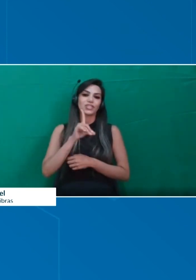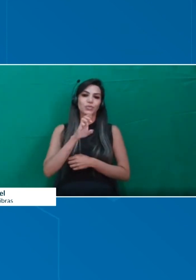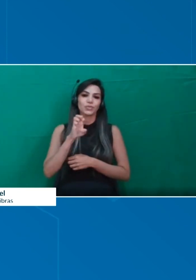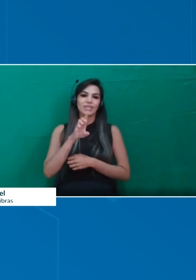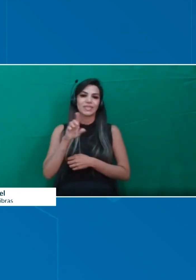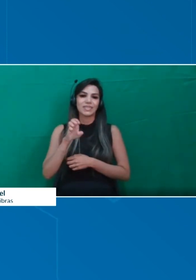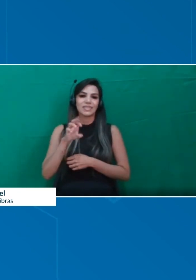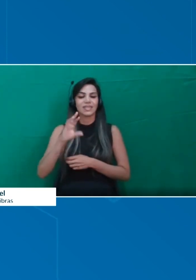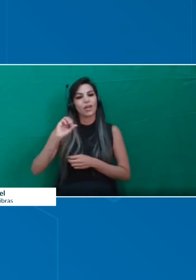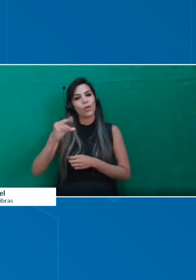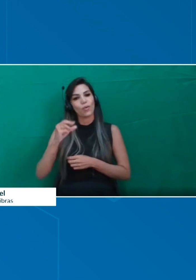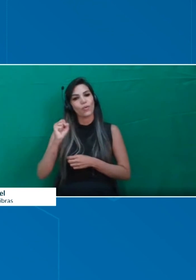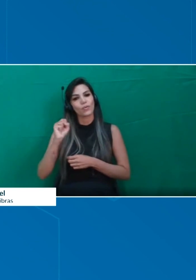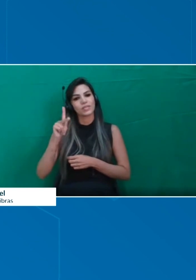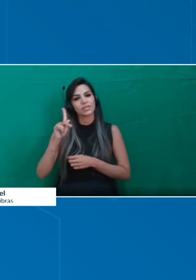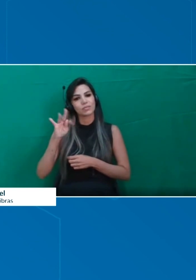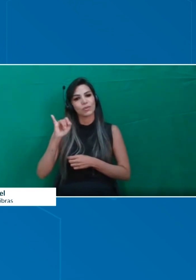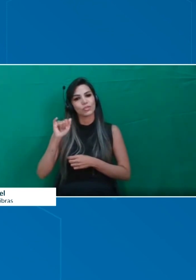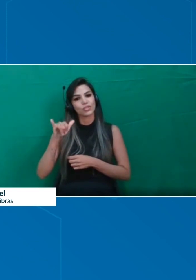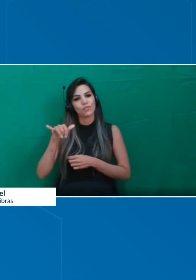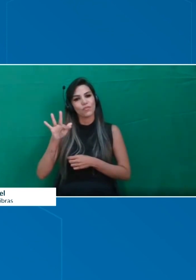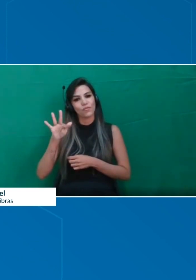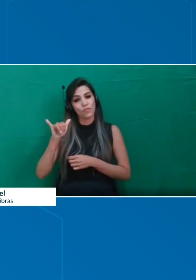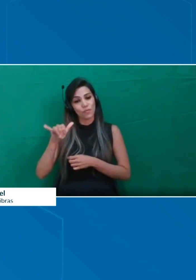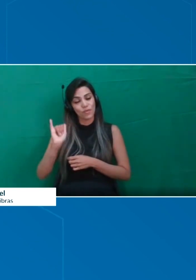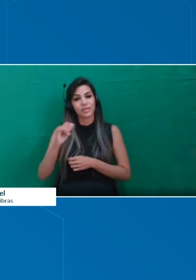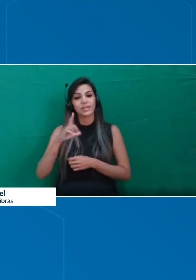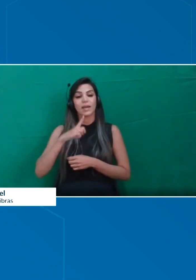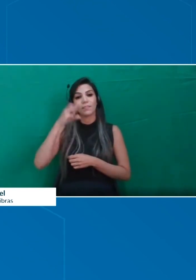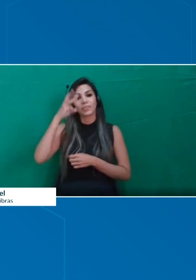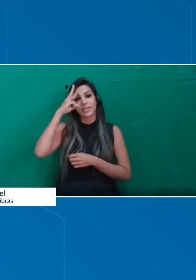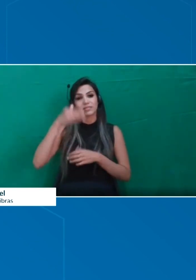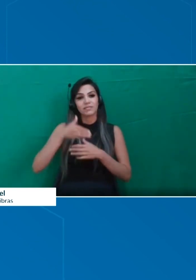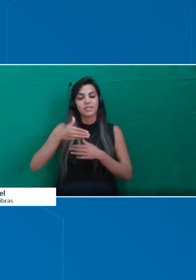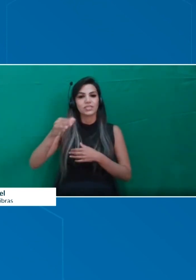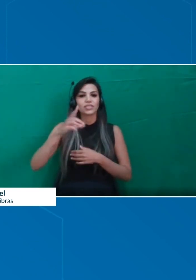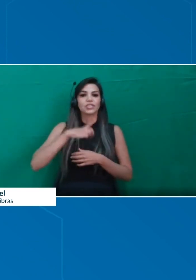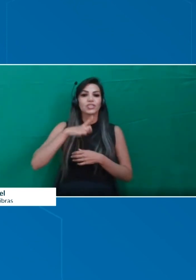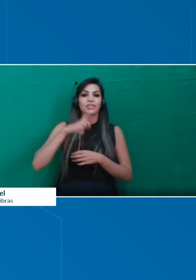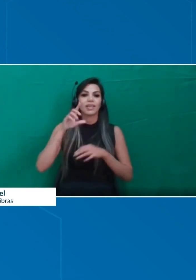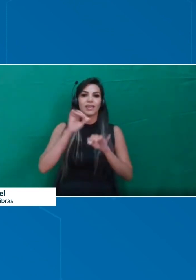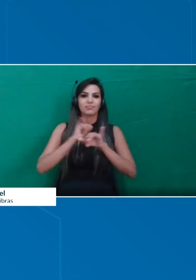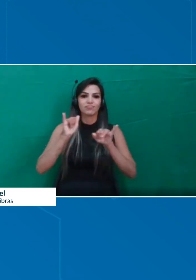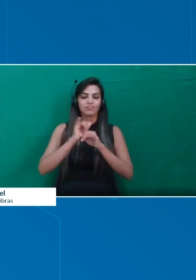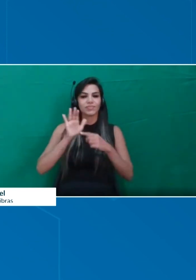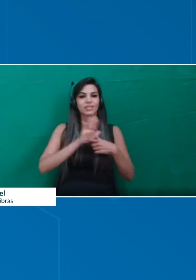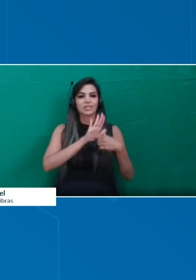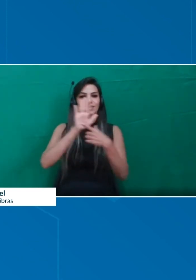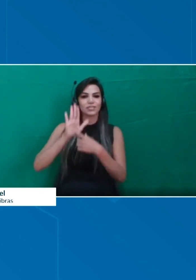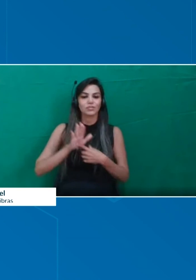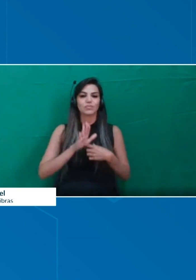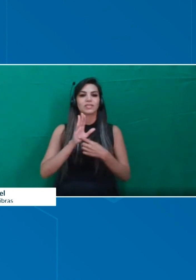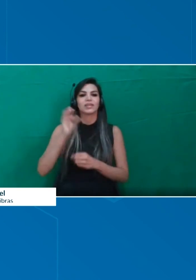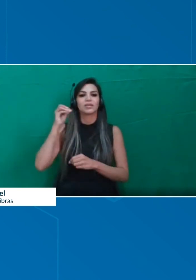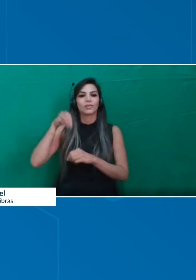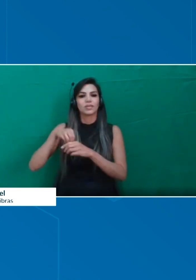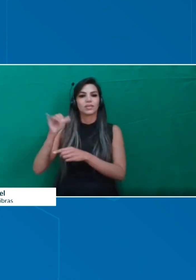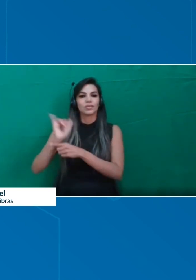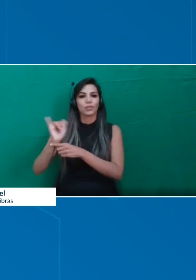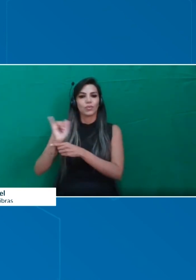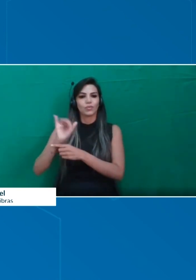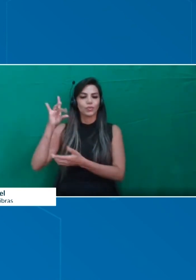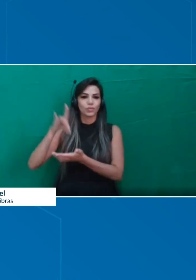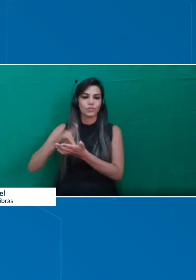de segunda-feira, dia 3 de maio, tem as transmissões oficiais do evento no canal oficial da UFG, na